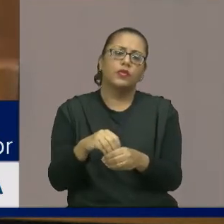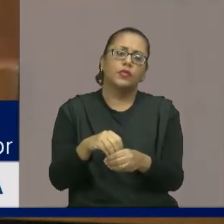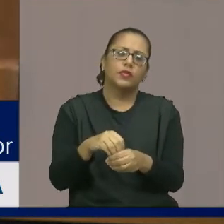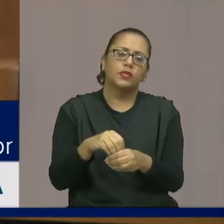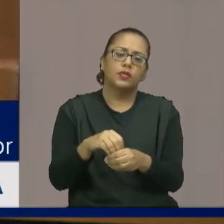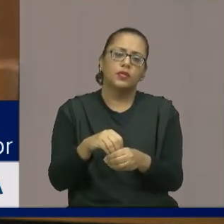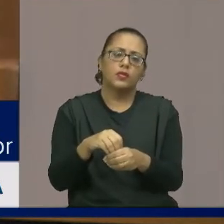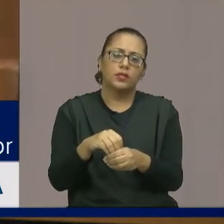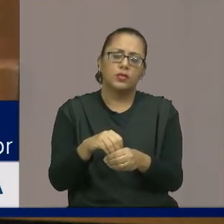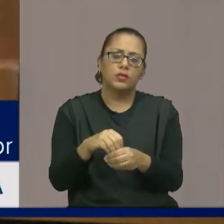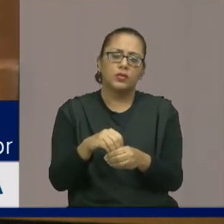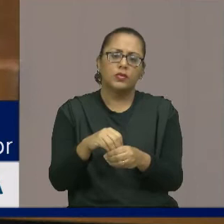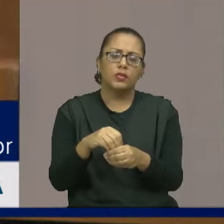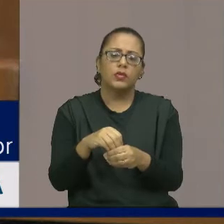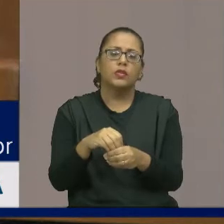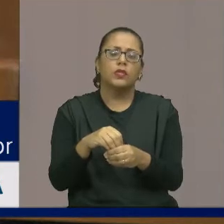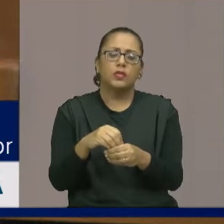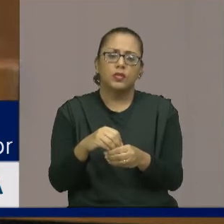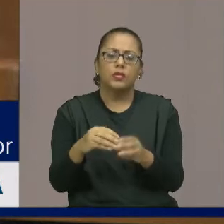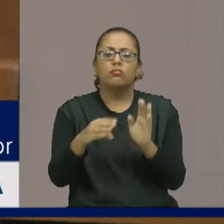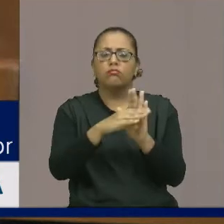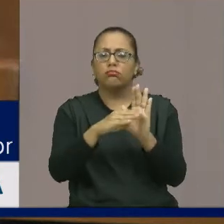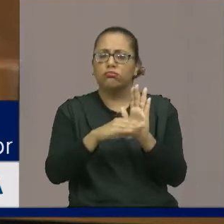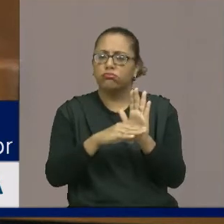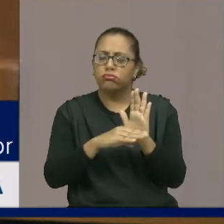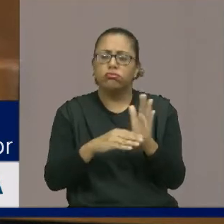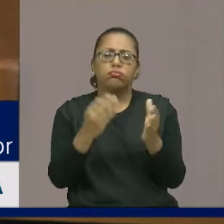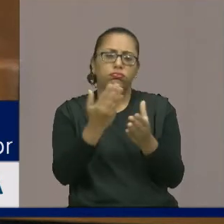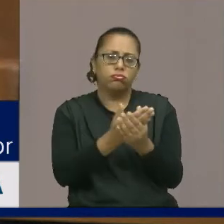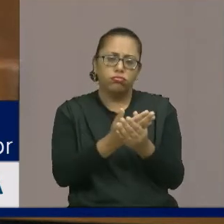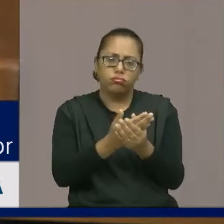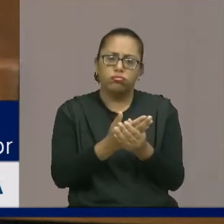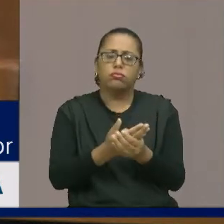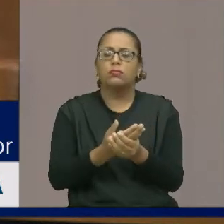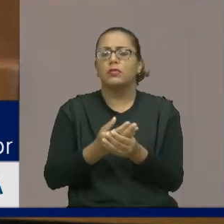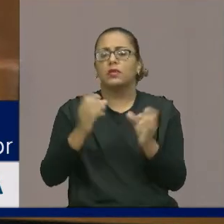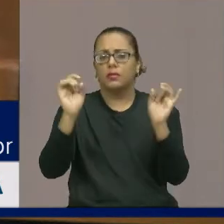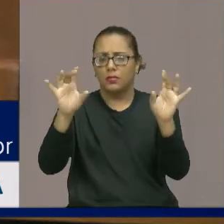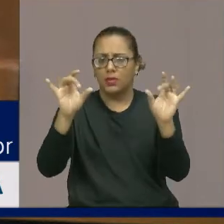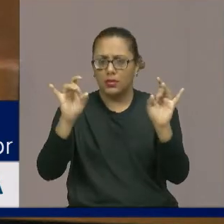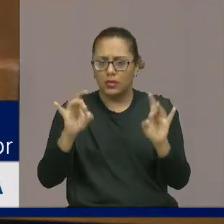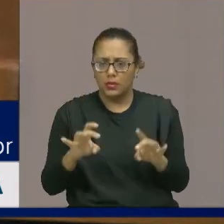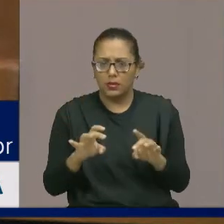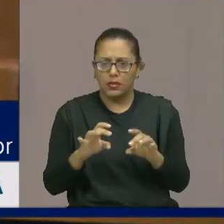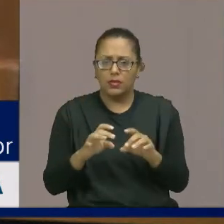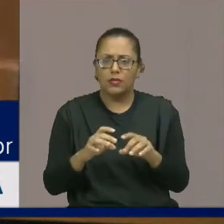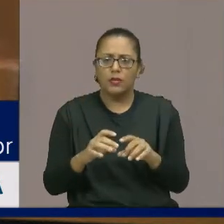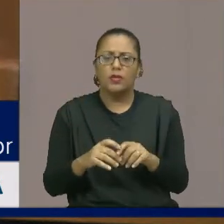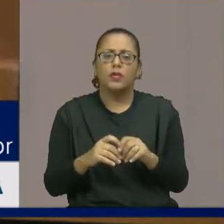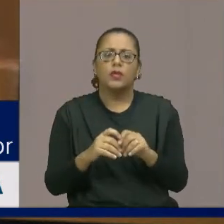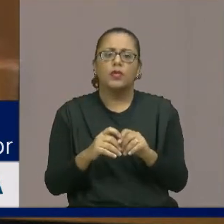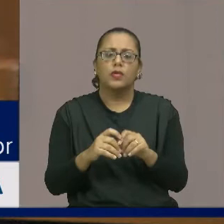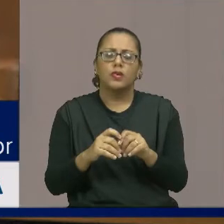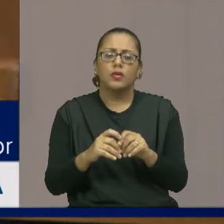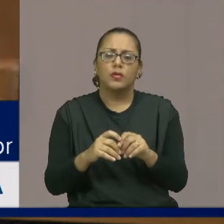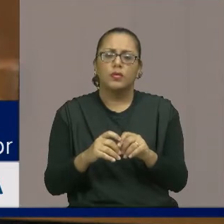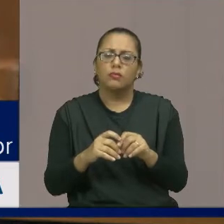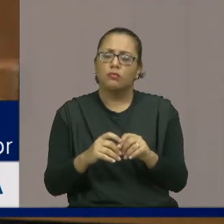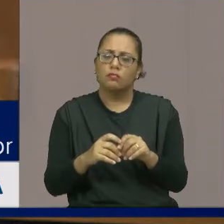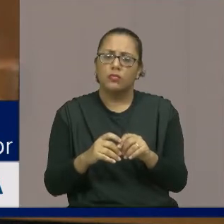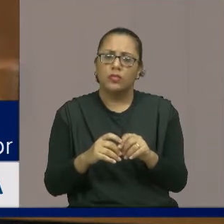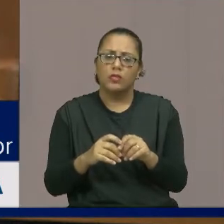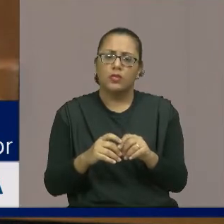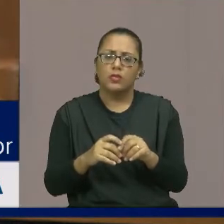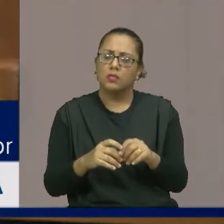no nosso projeto político nas últimas eleições. Nós tivemos uma quantidade de votos que não nos